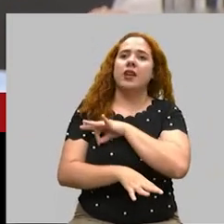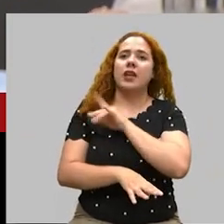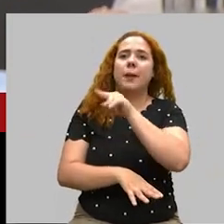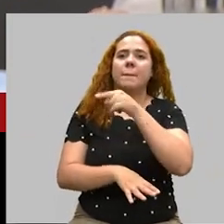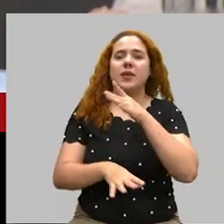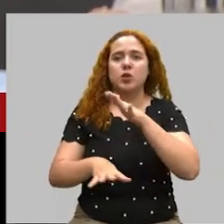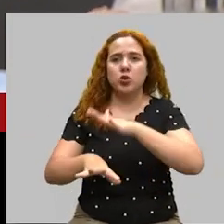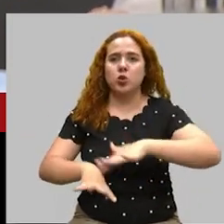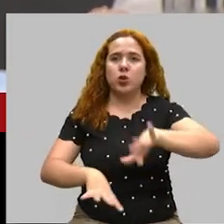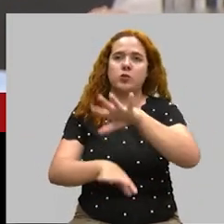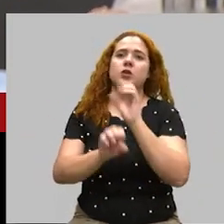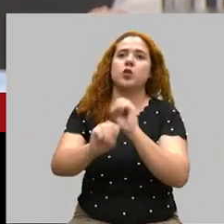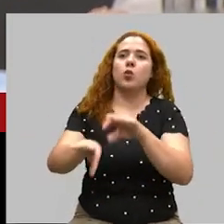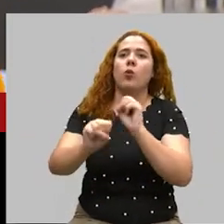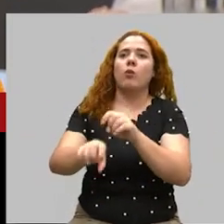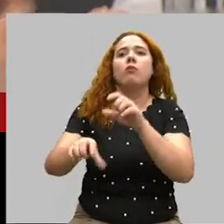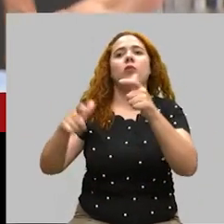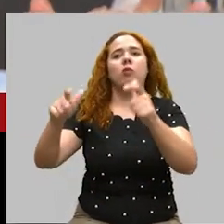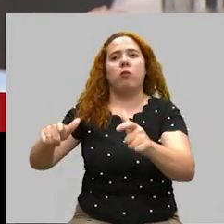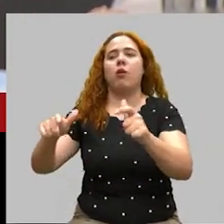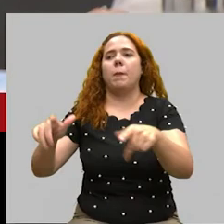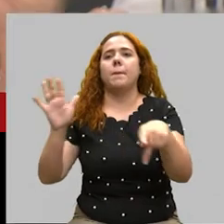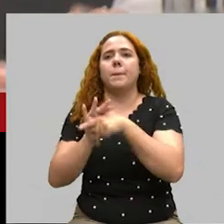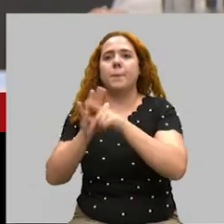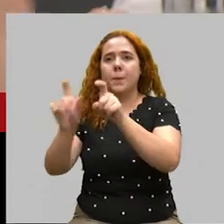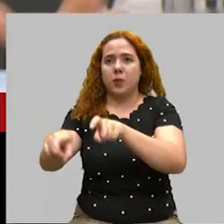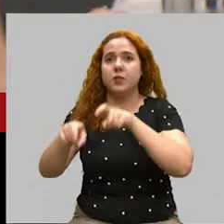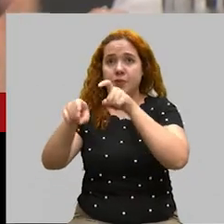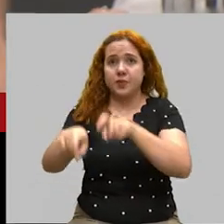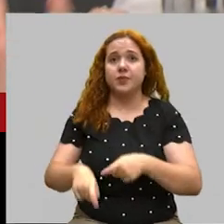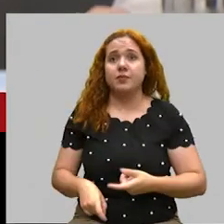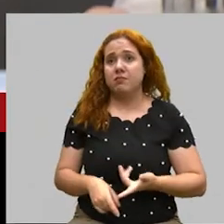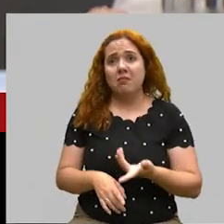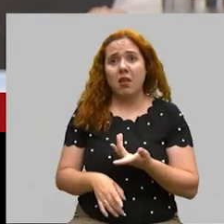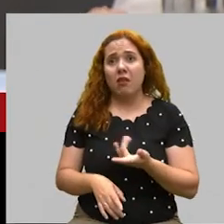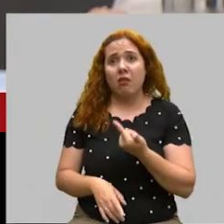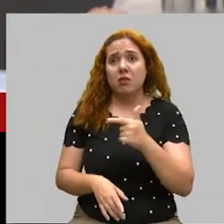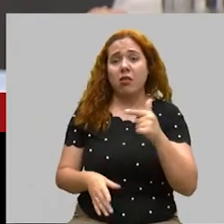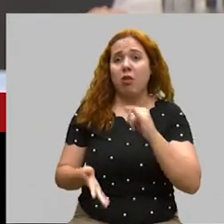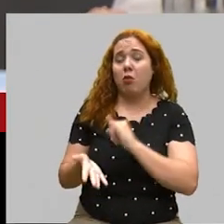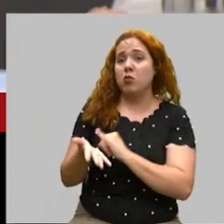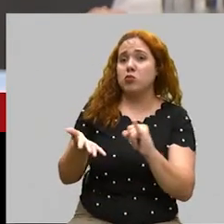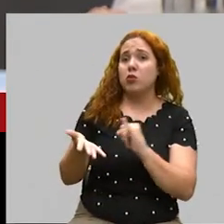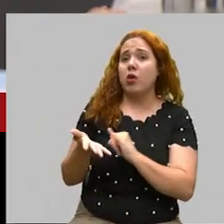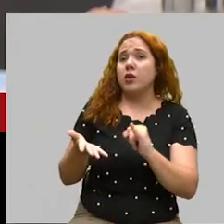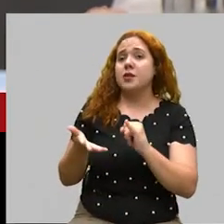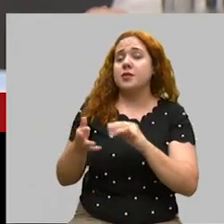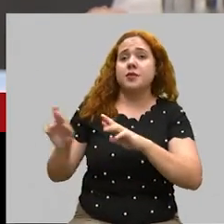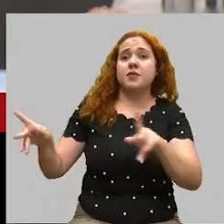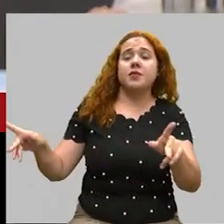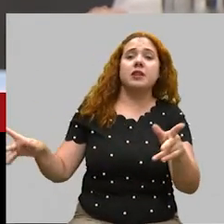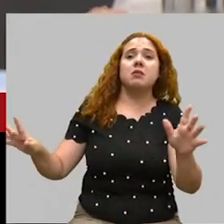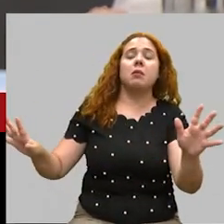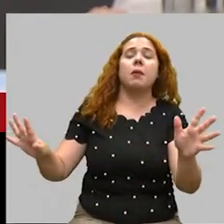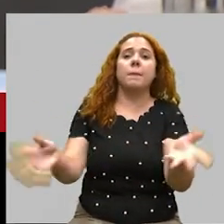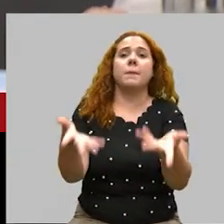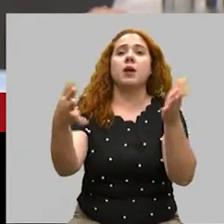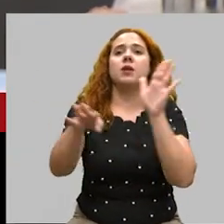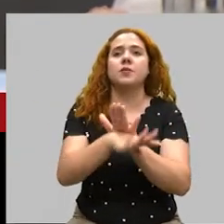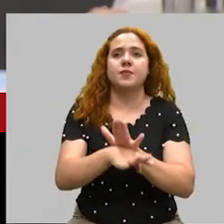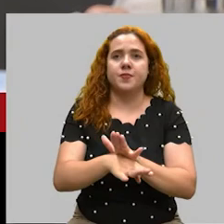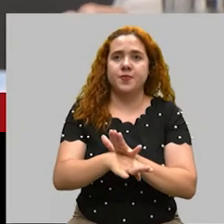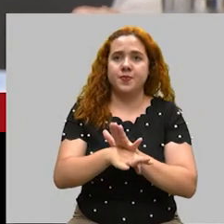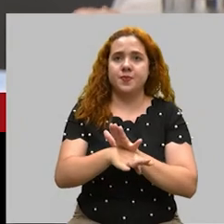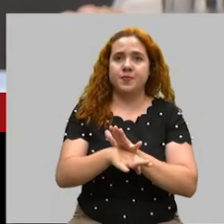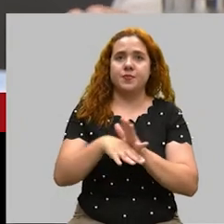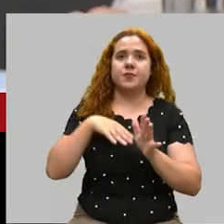integrada realmente não concorrer como qualquer outra né instituição que vá promover ver a a ter bom já